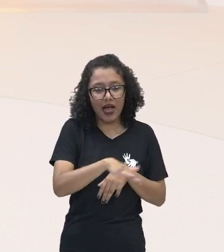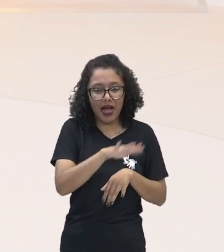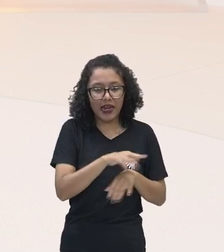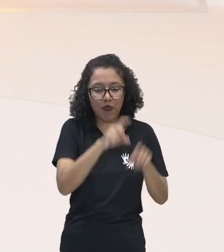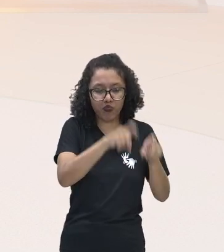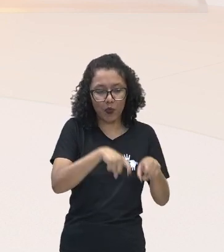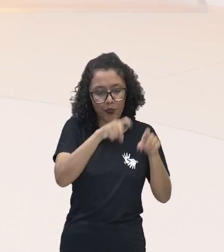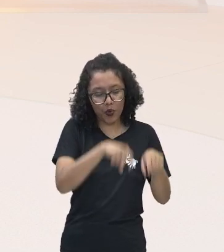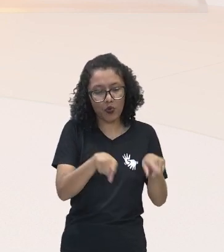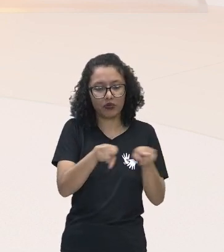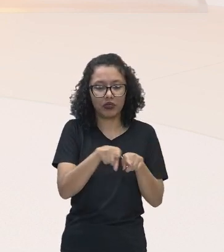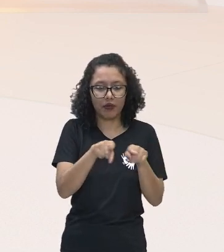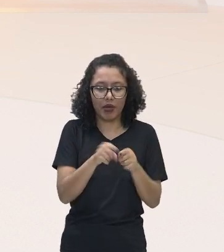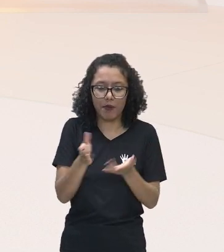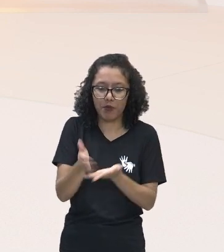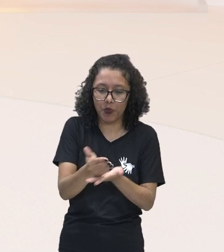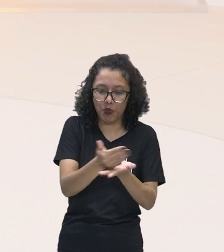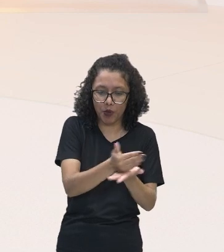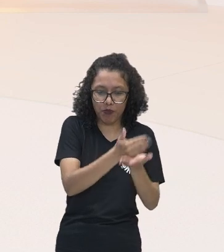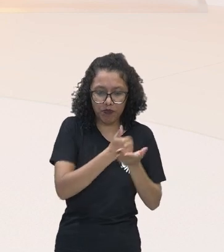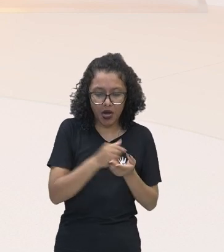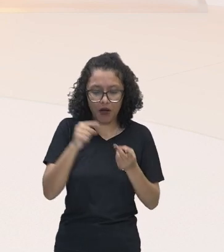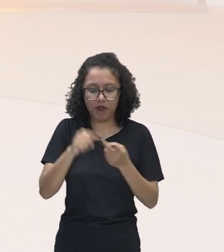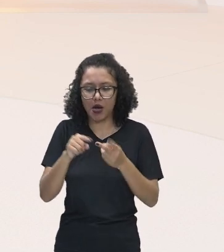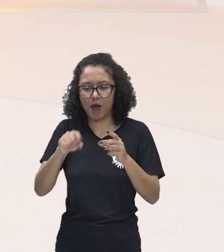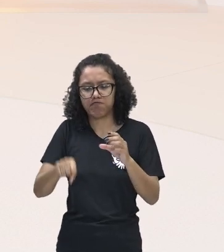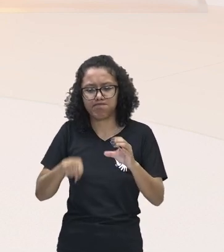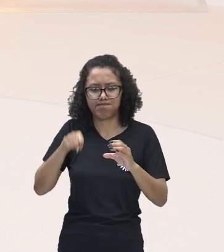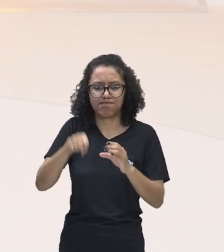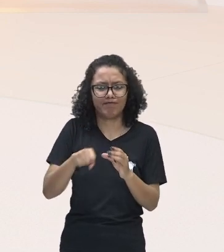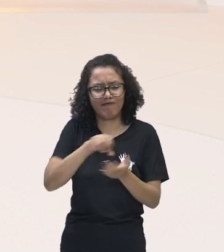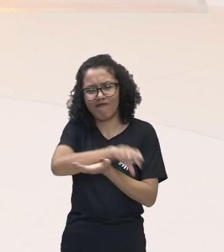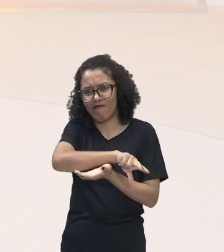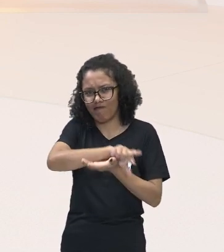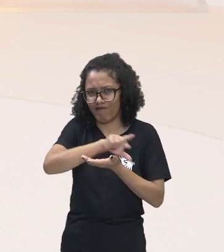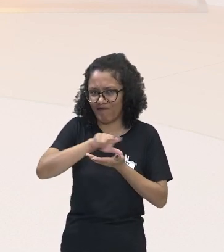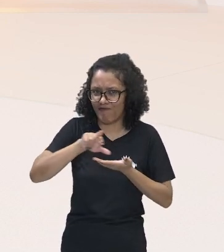colheita, para a moenda. Então é feito todo um